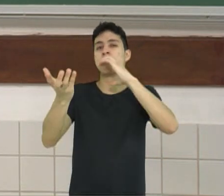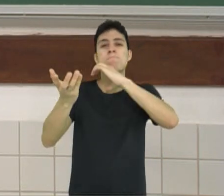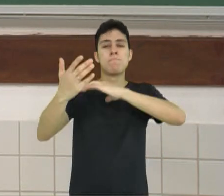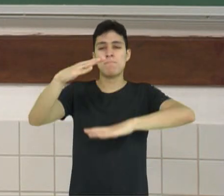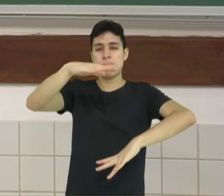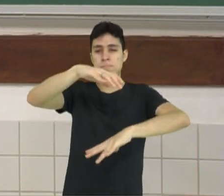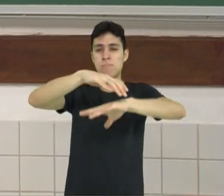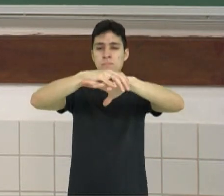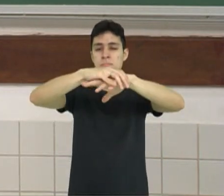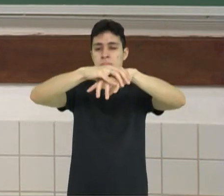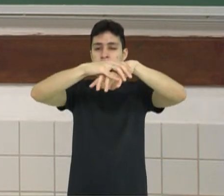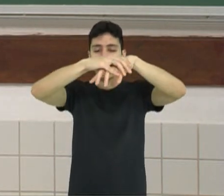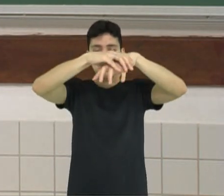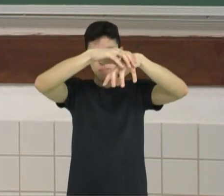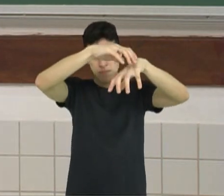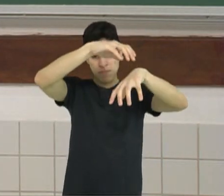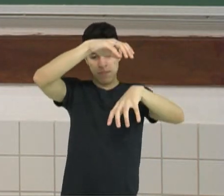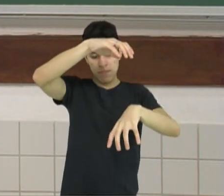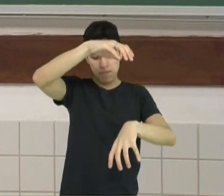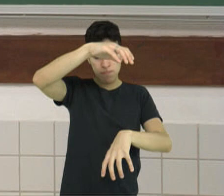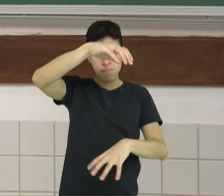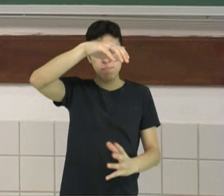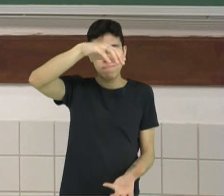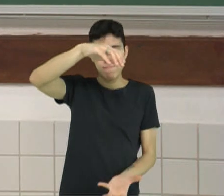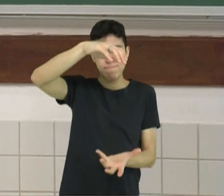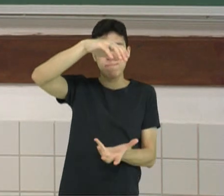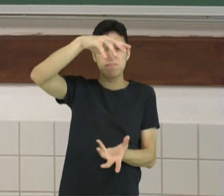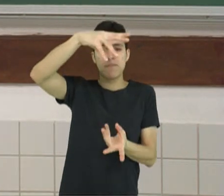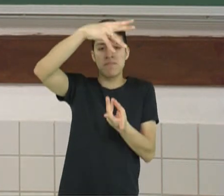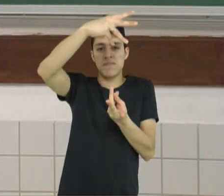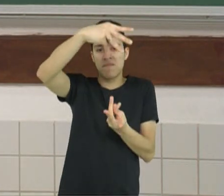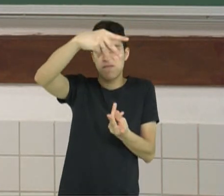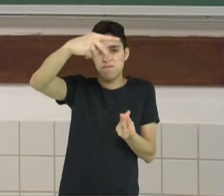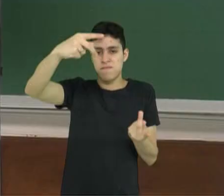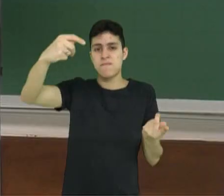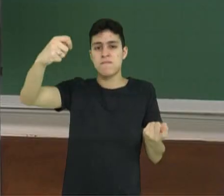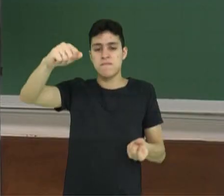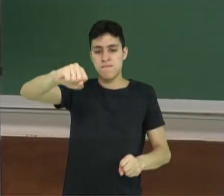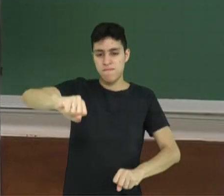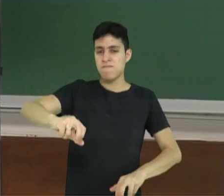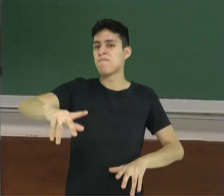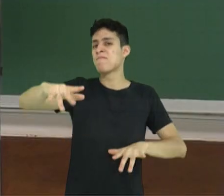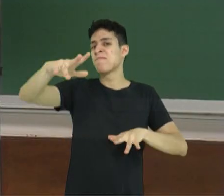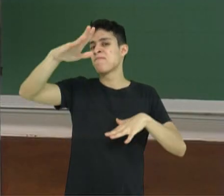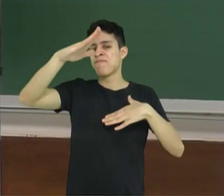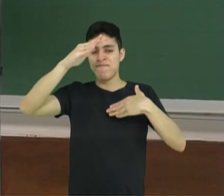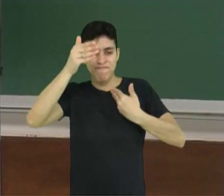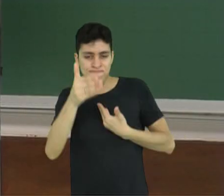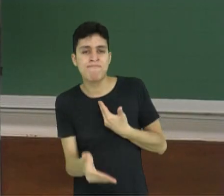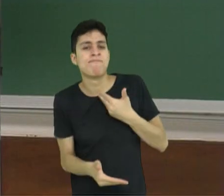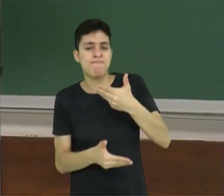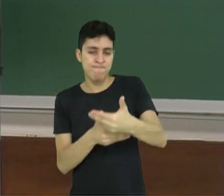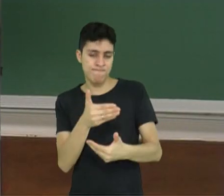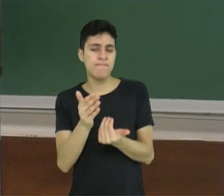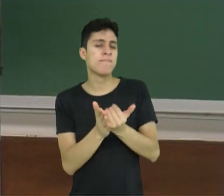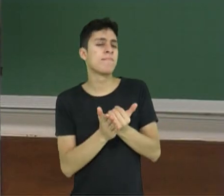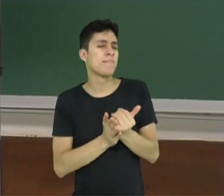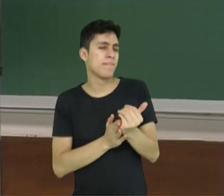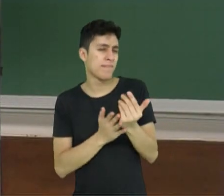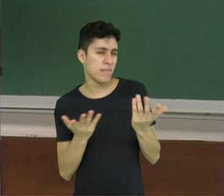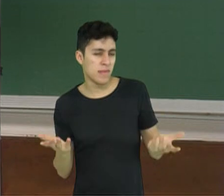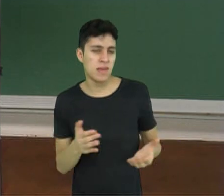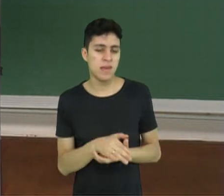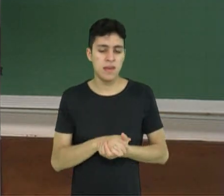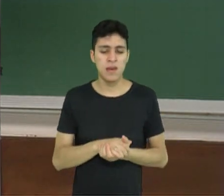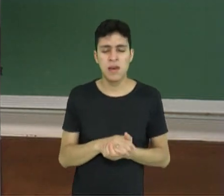dos gases poluentes pelo aquecimento do planeta, e as geleiras, lógico, vão sofrer Com isso, aquecimento